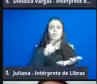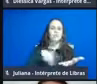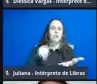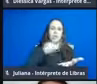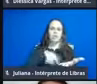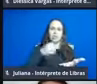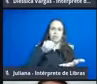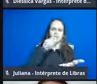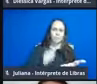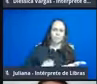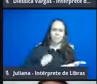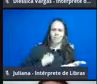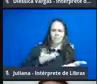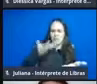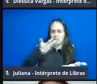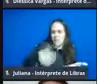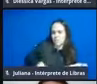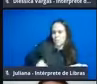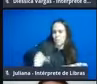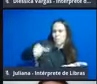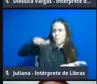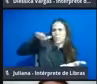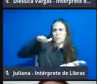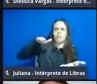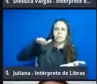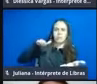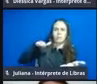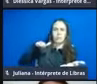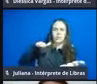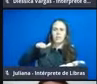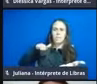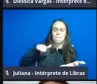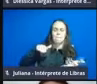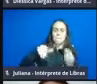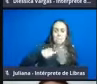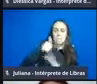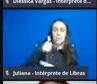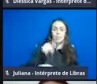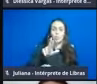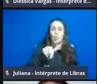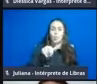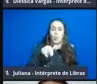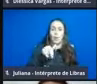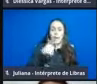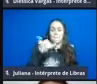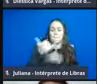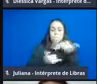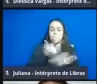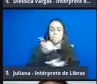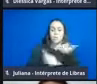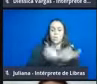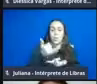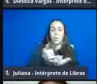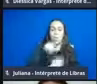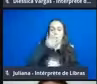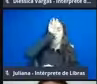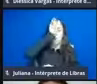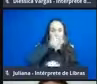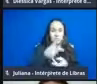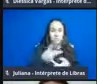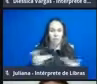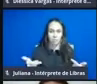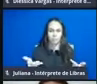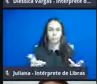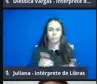impossível que uma criança lá, logo no início, nos primeiros anos de vida, não tenha brincado com um inseto. Muitas vezes,